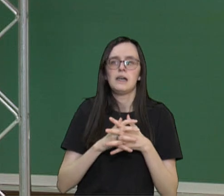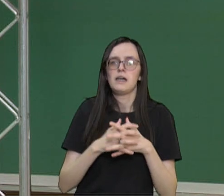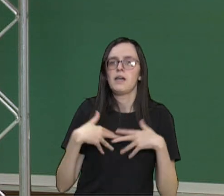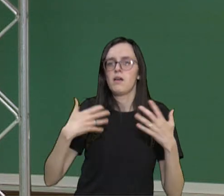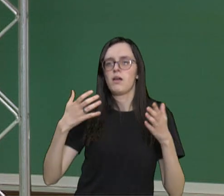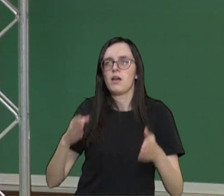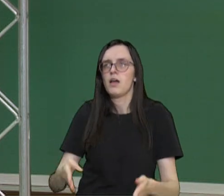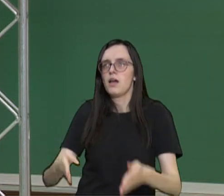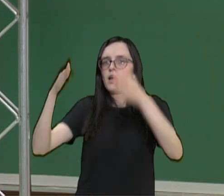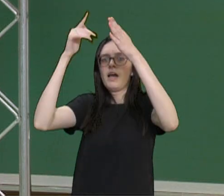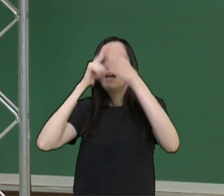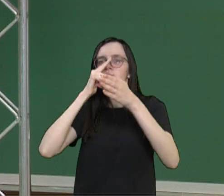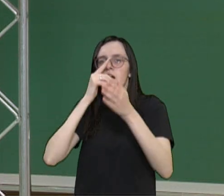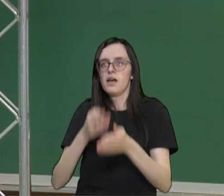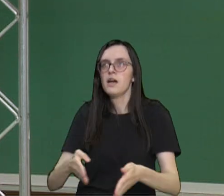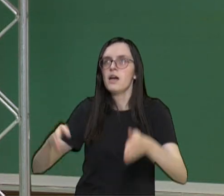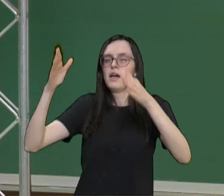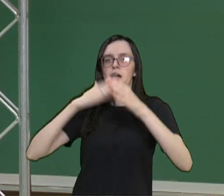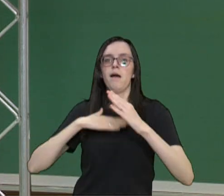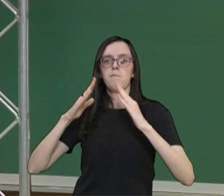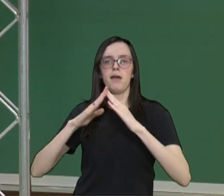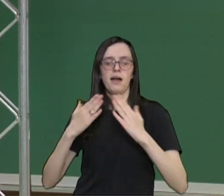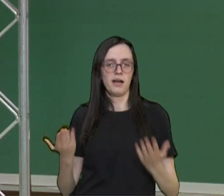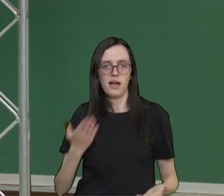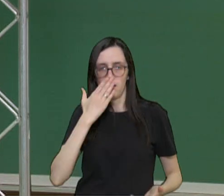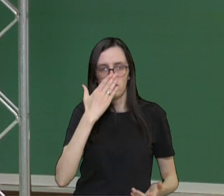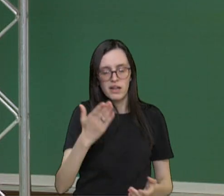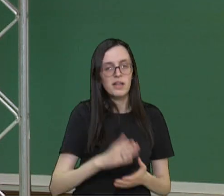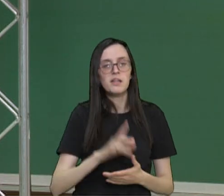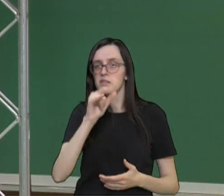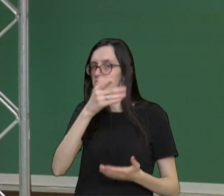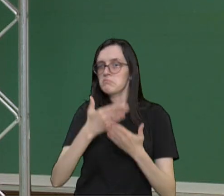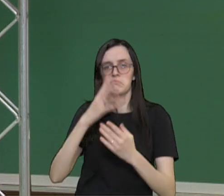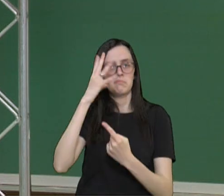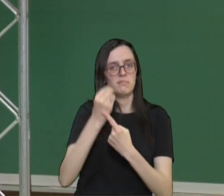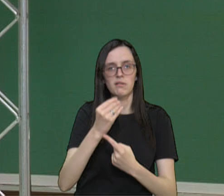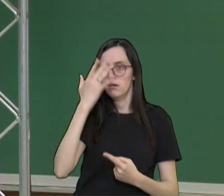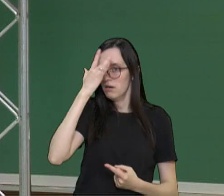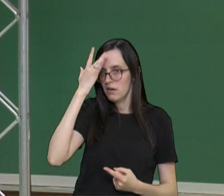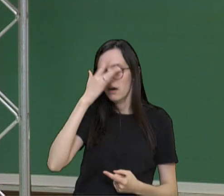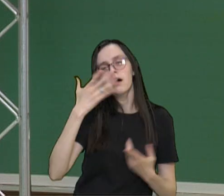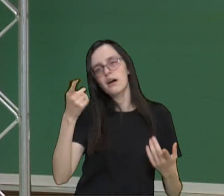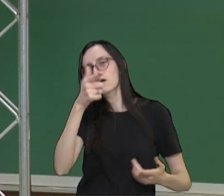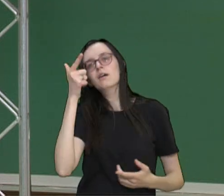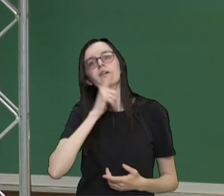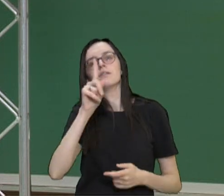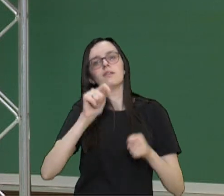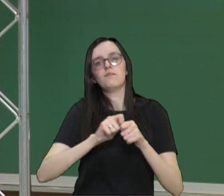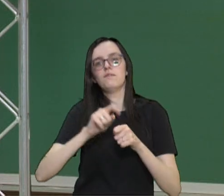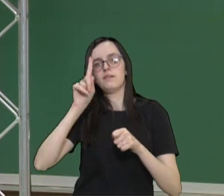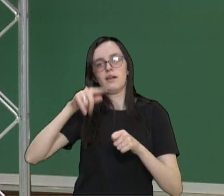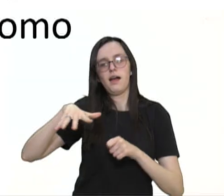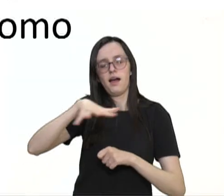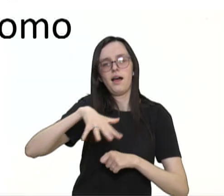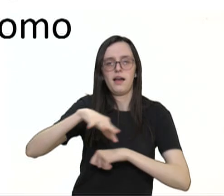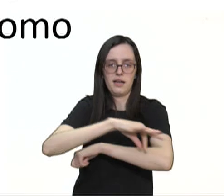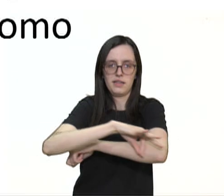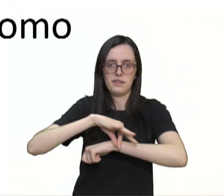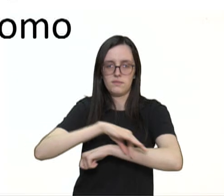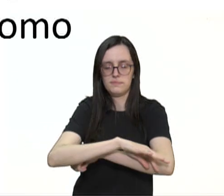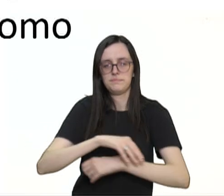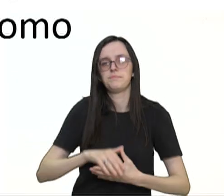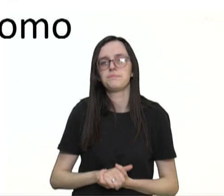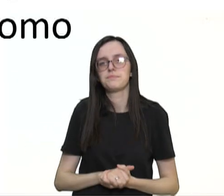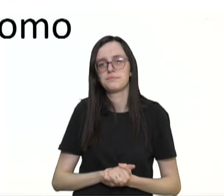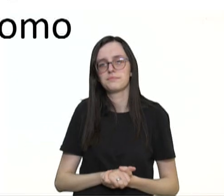coluna grega na fachada da minha casa. Se você não estudar arte, você não vai saber fazer isso na arquitetura, né? Então, vamos lá. Para que